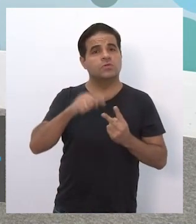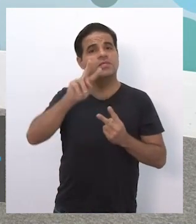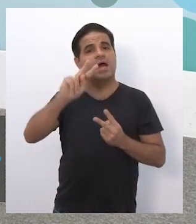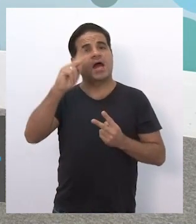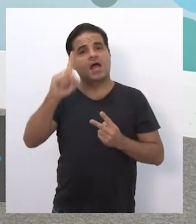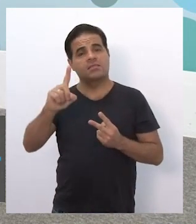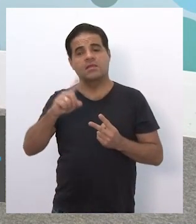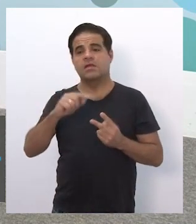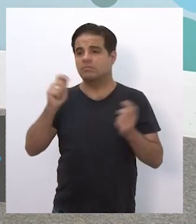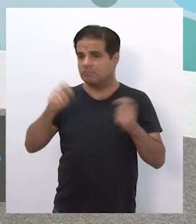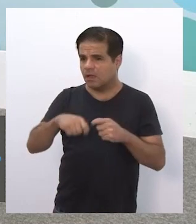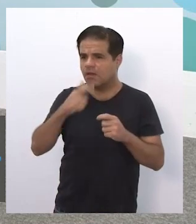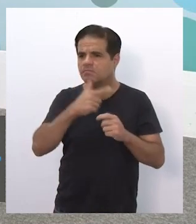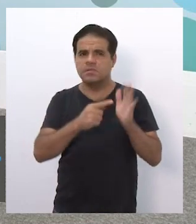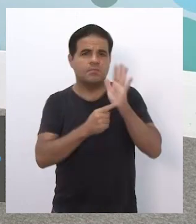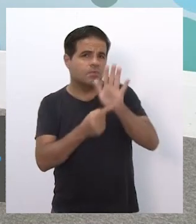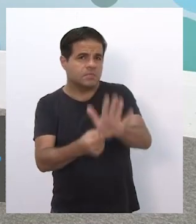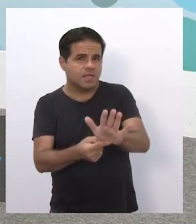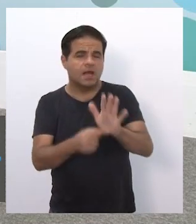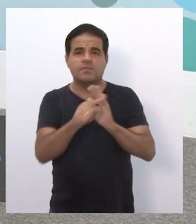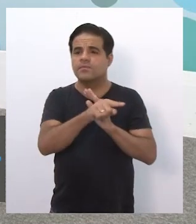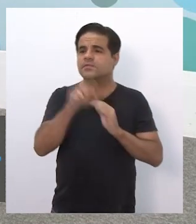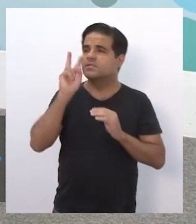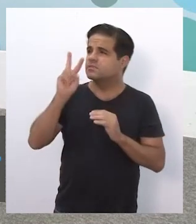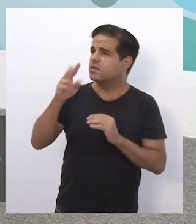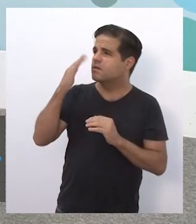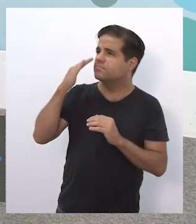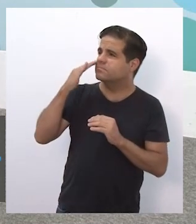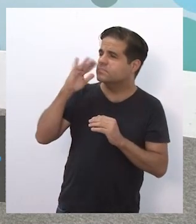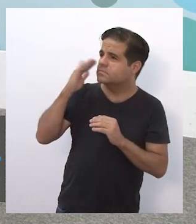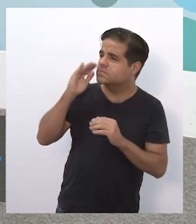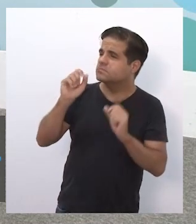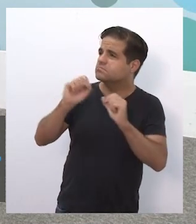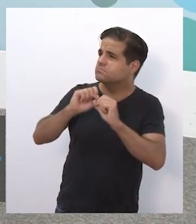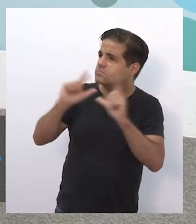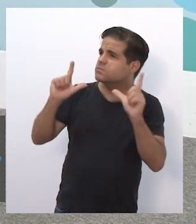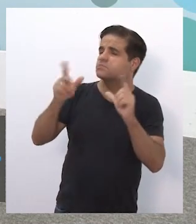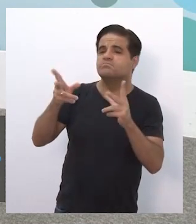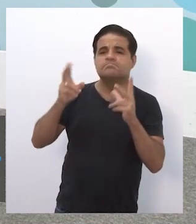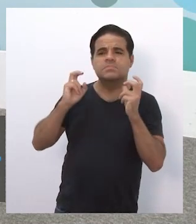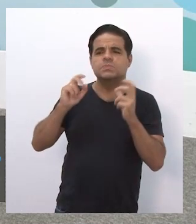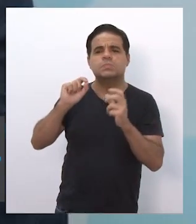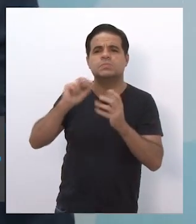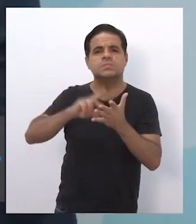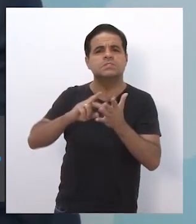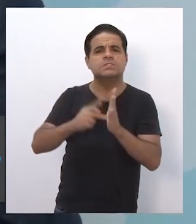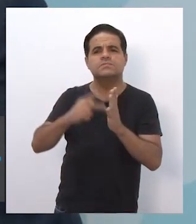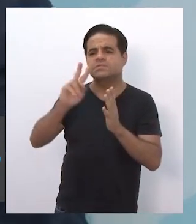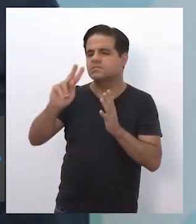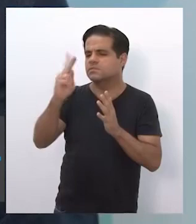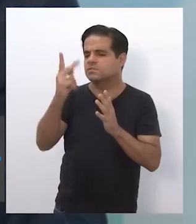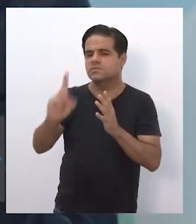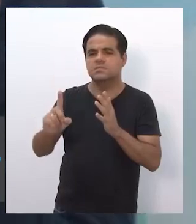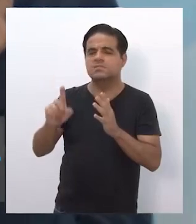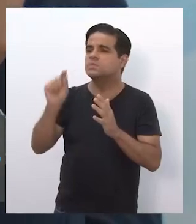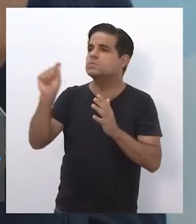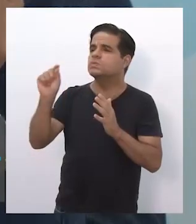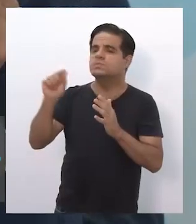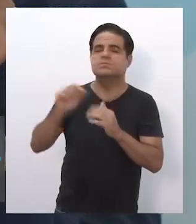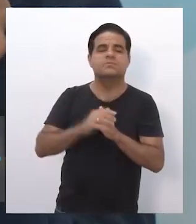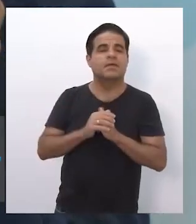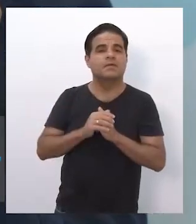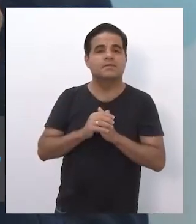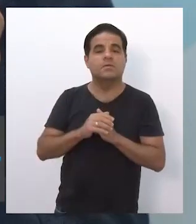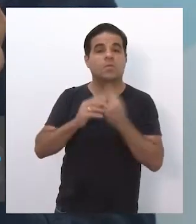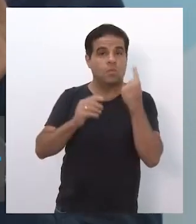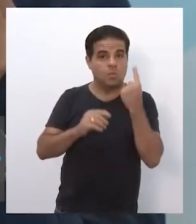aqui? Para vocês terem uma noção aqui do que é o HD. Consegue focar? Conseguiu. Então,